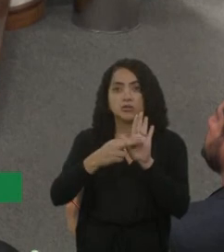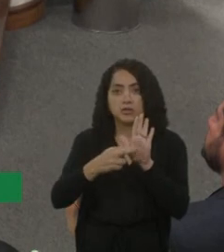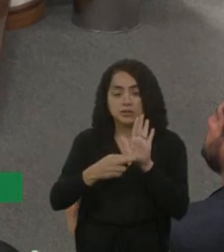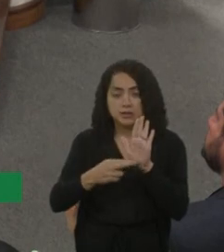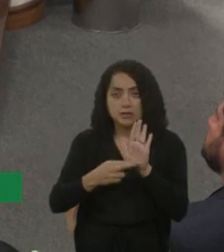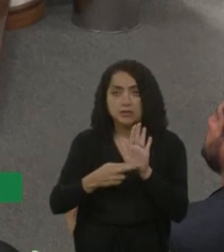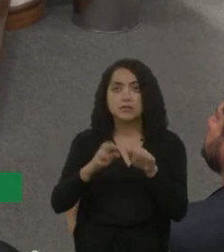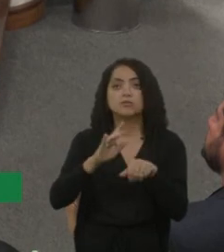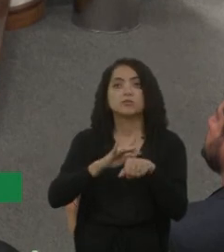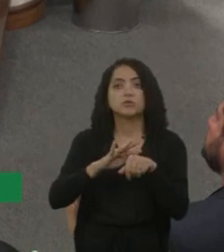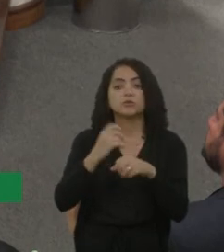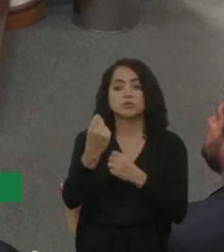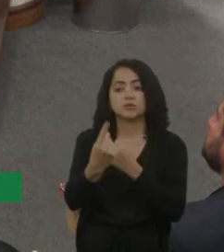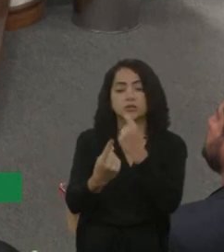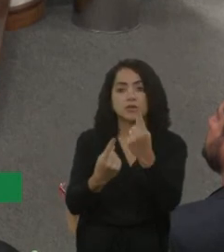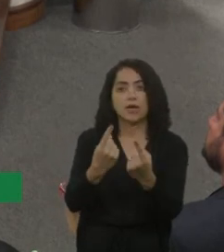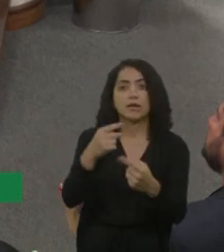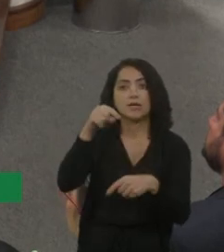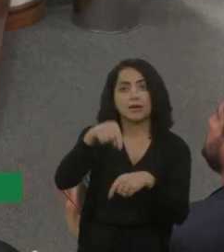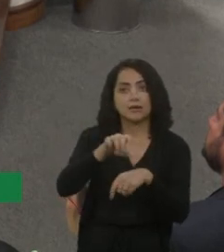Santa Catarina. Tá?